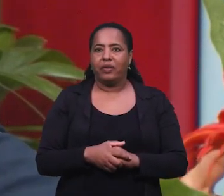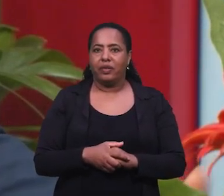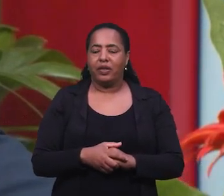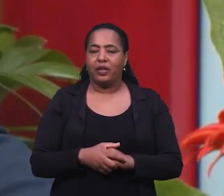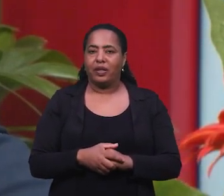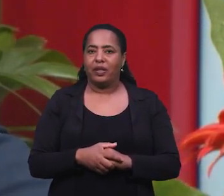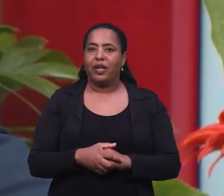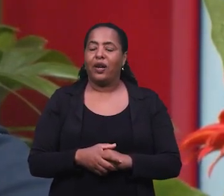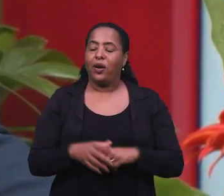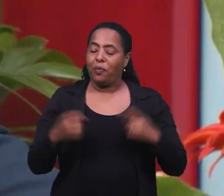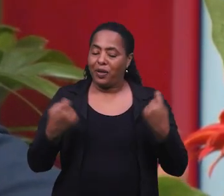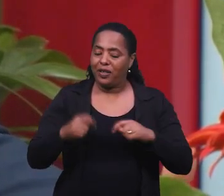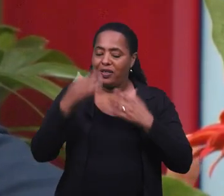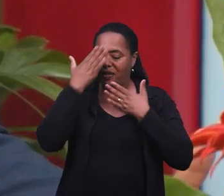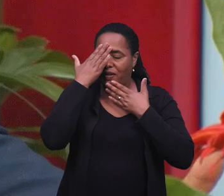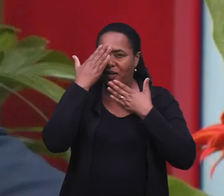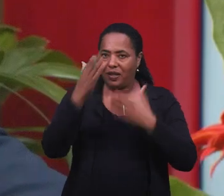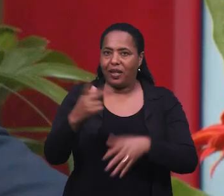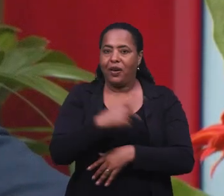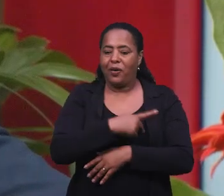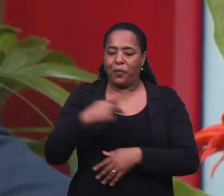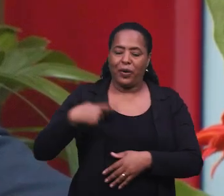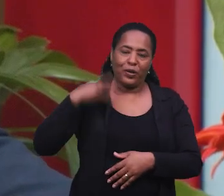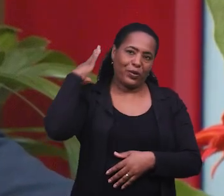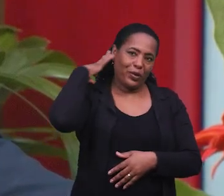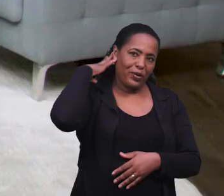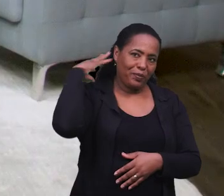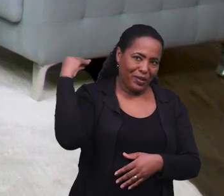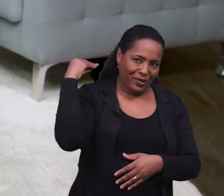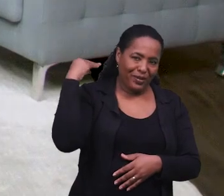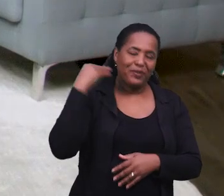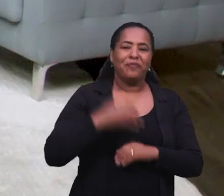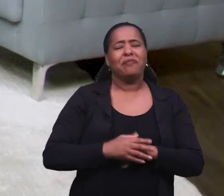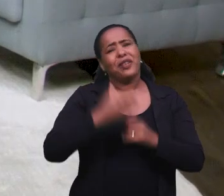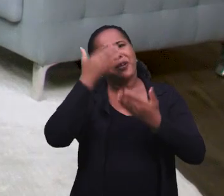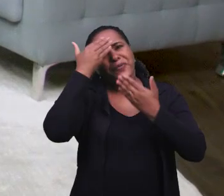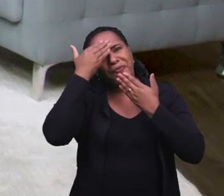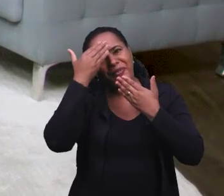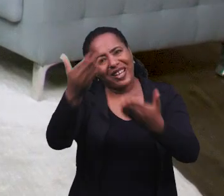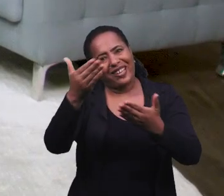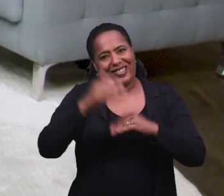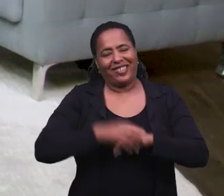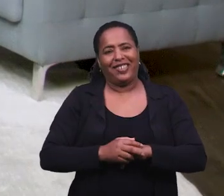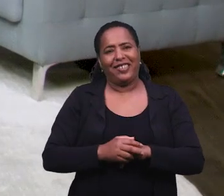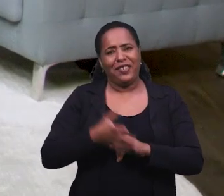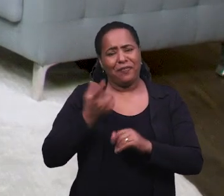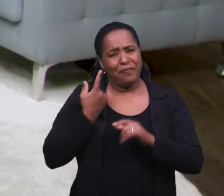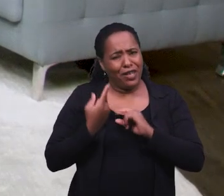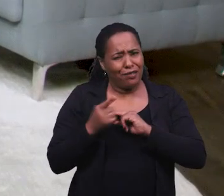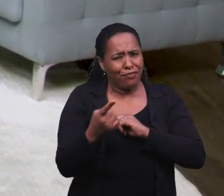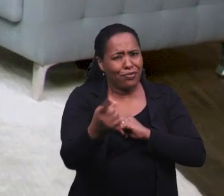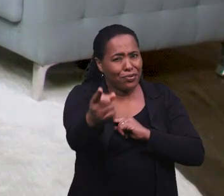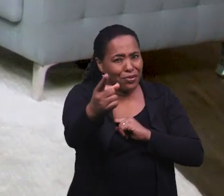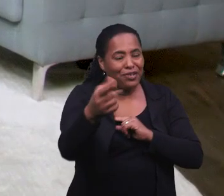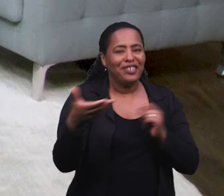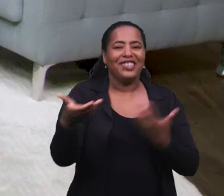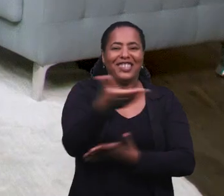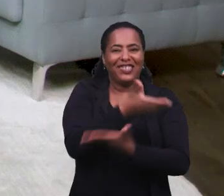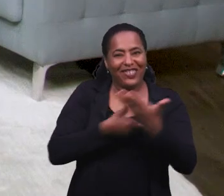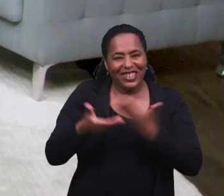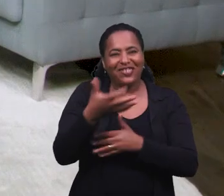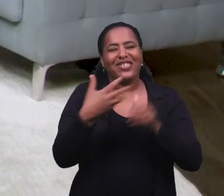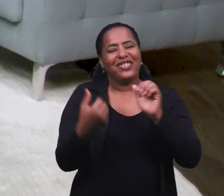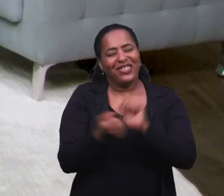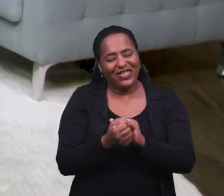a todos que participam conosco deste quadro. Louvado seja o nome do Senhor. Eu não posso deixar de agradecer